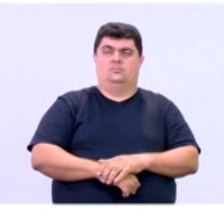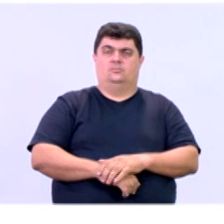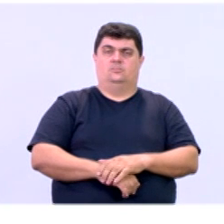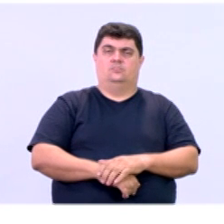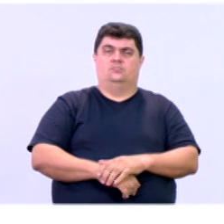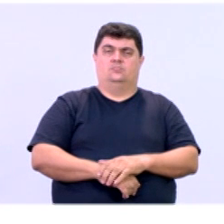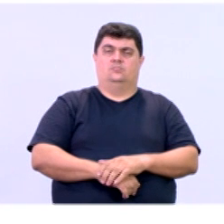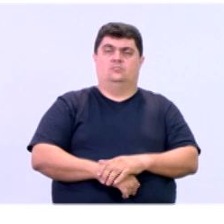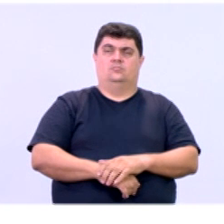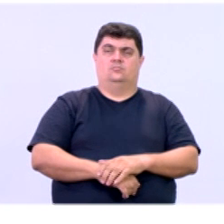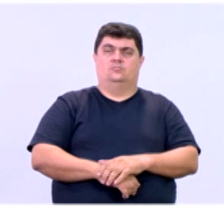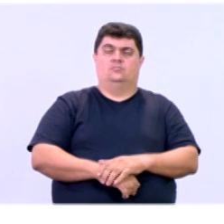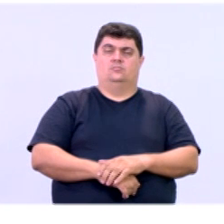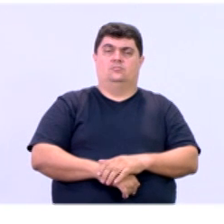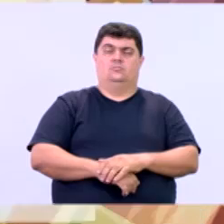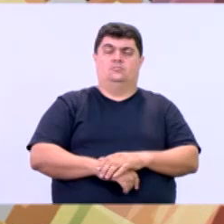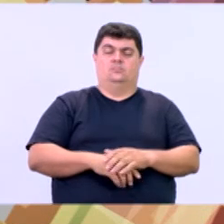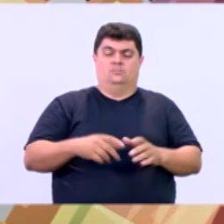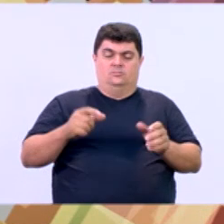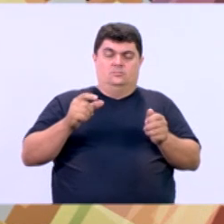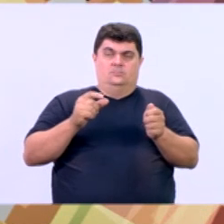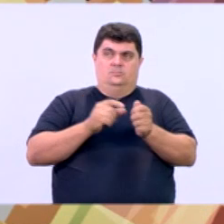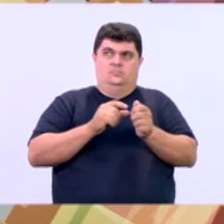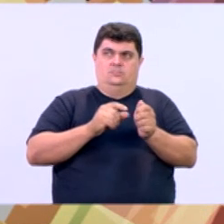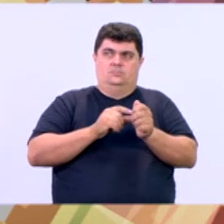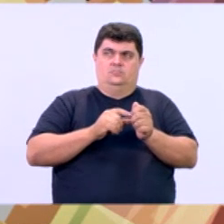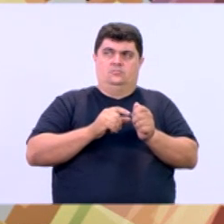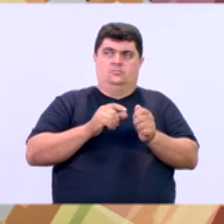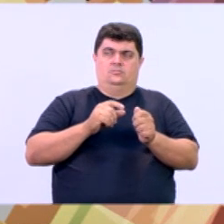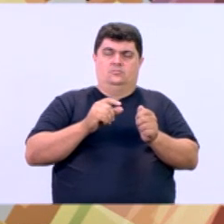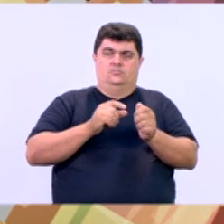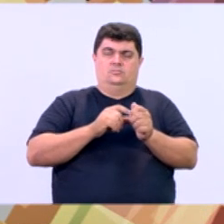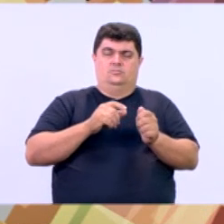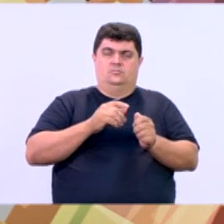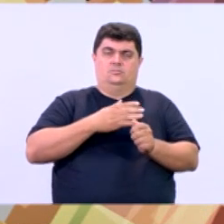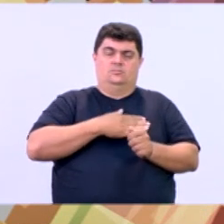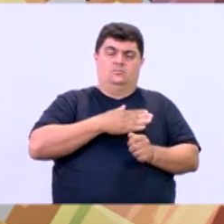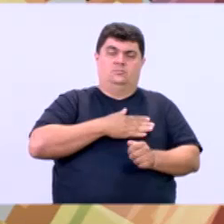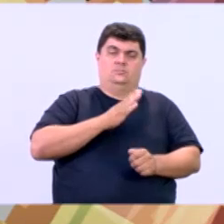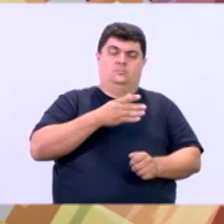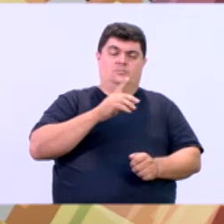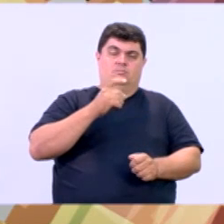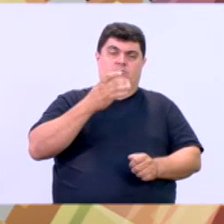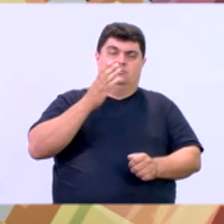tá? No pendrive mesmo, que eu deixei no pendrive.